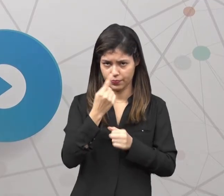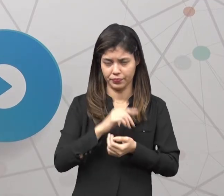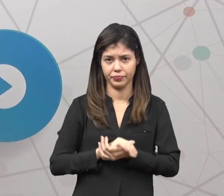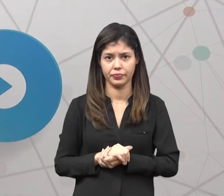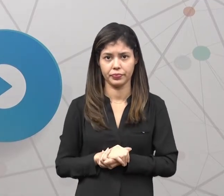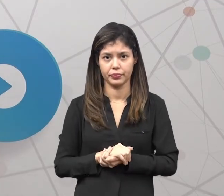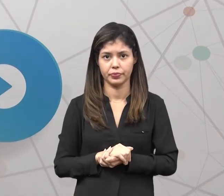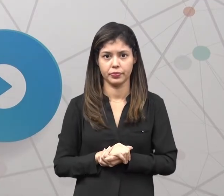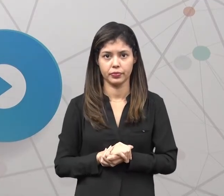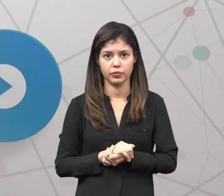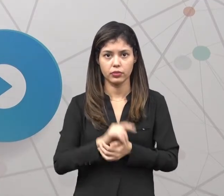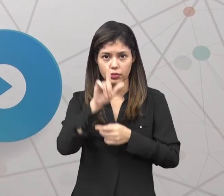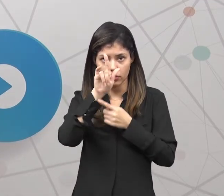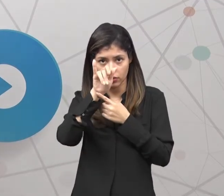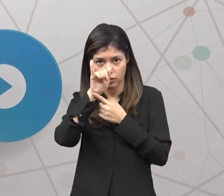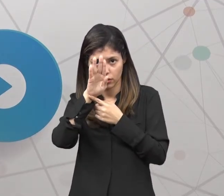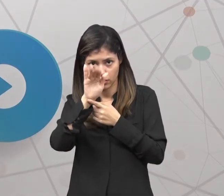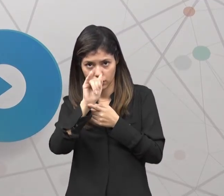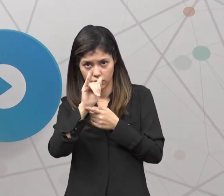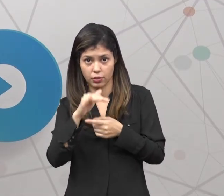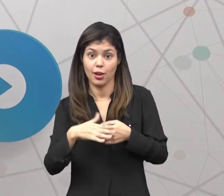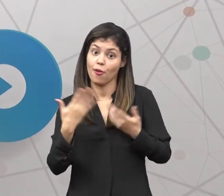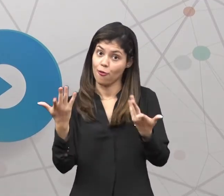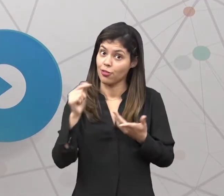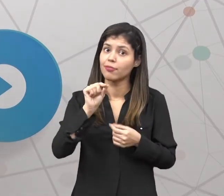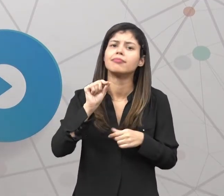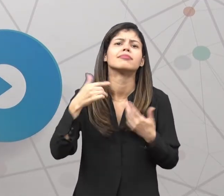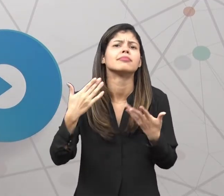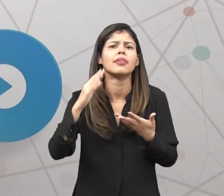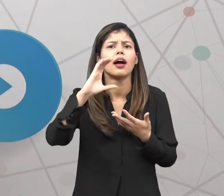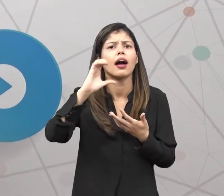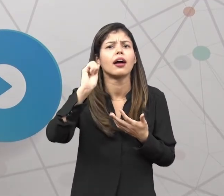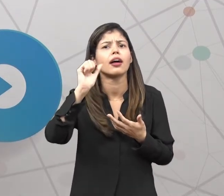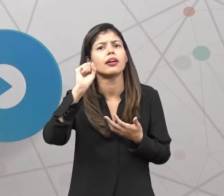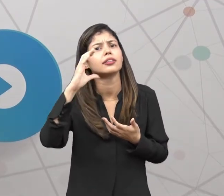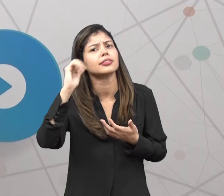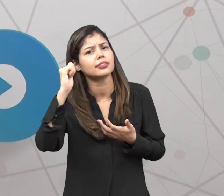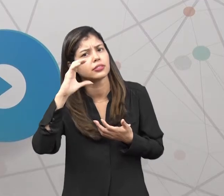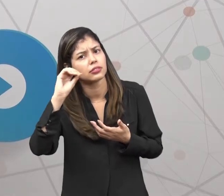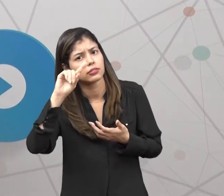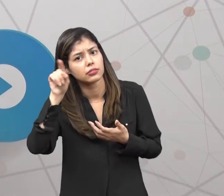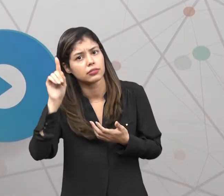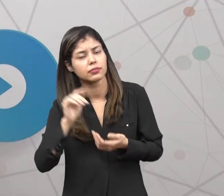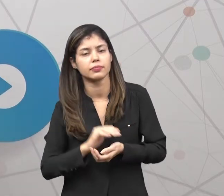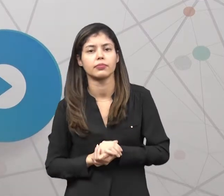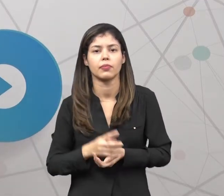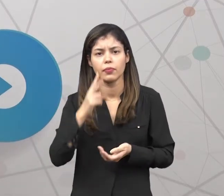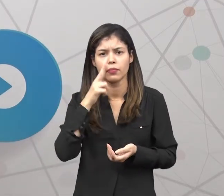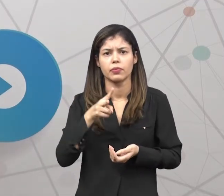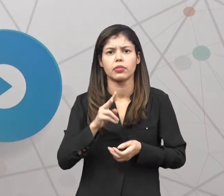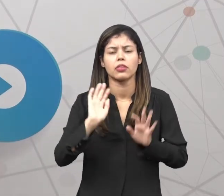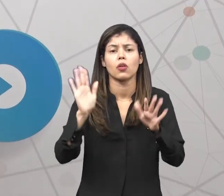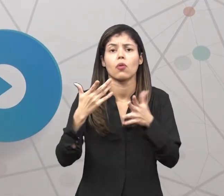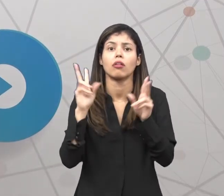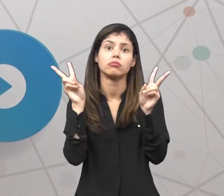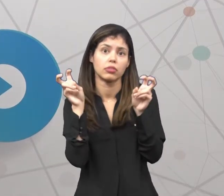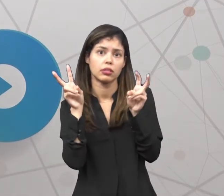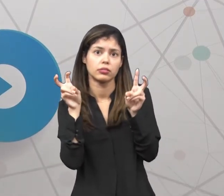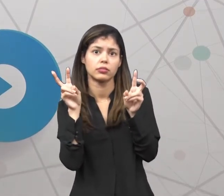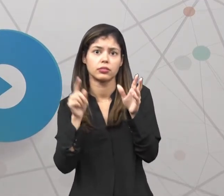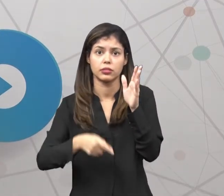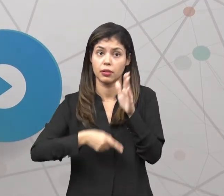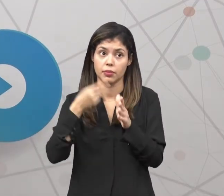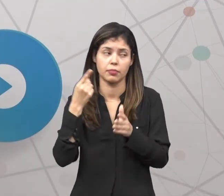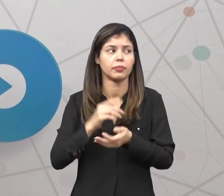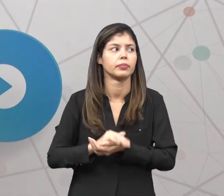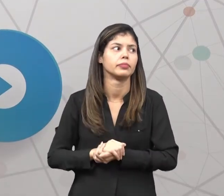aqui, esse gibi aqui é do Cascão, né? Aí vamos ver aqui, ó. Qual a temática aqui da